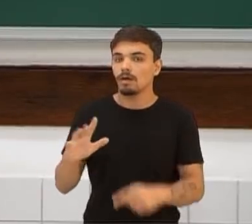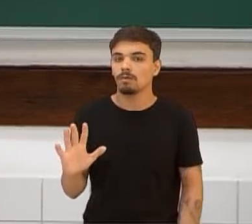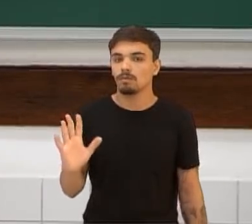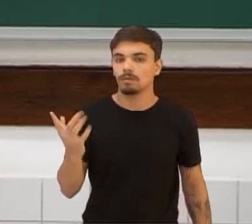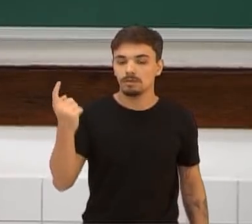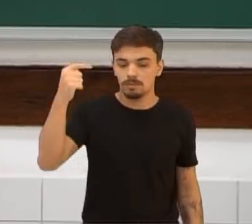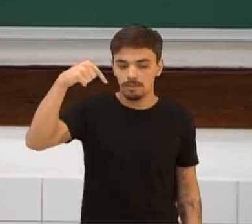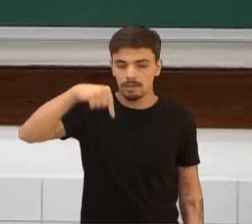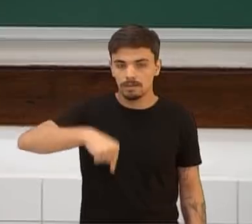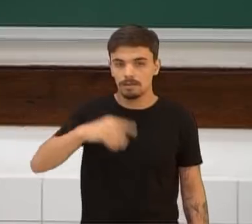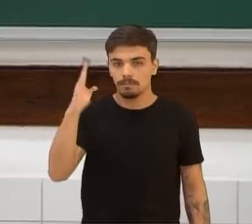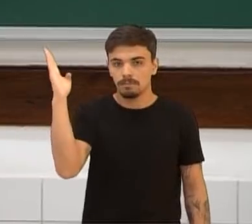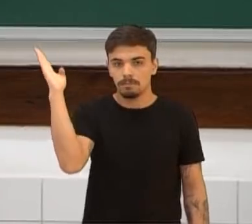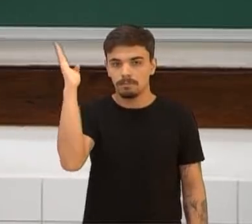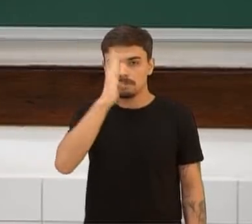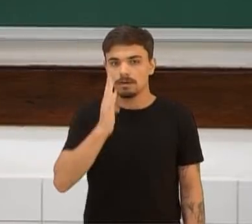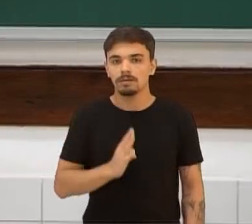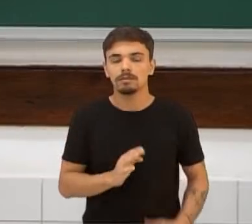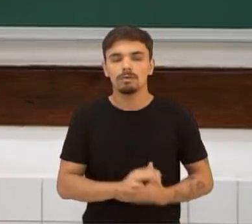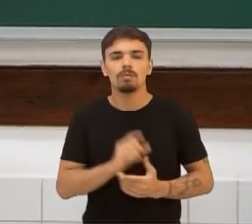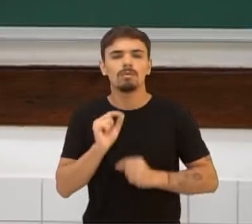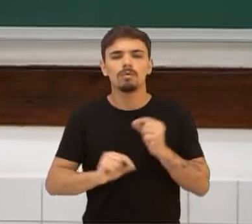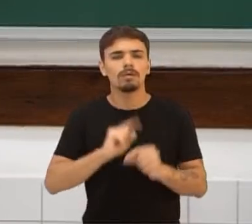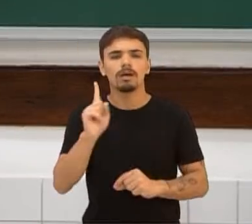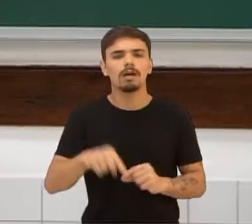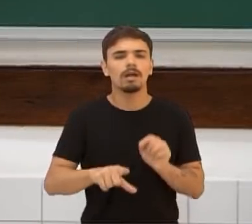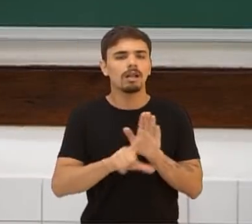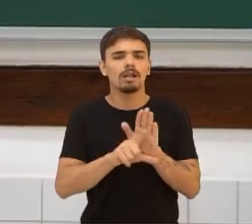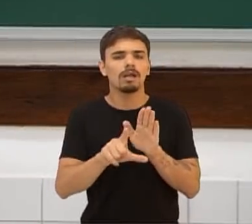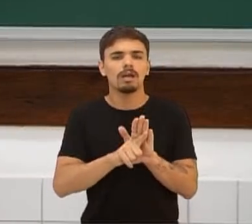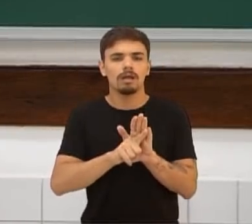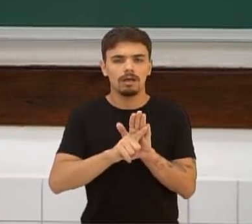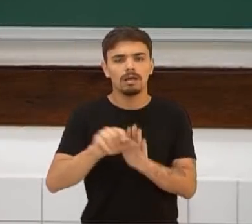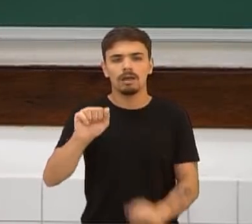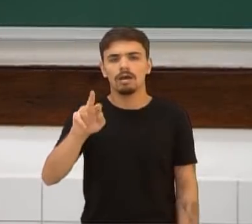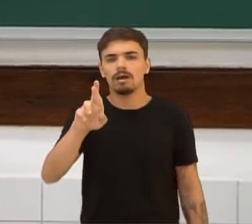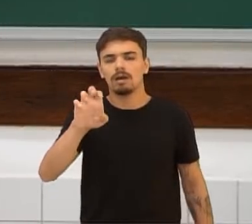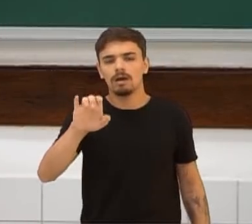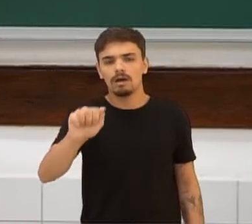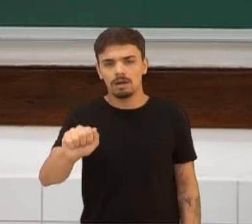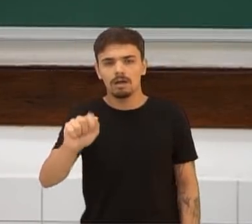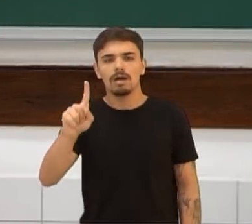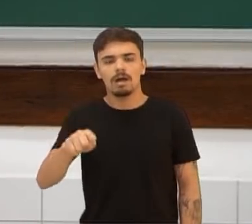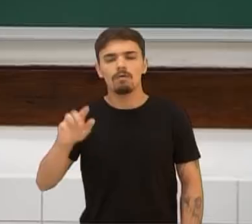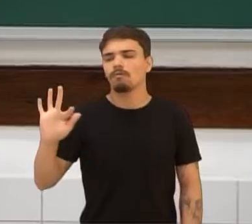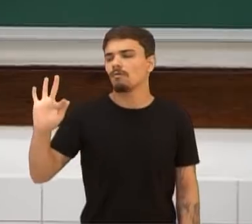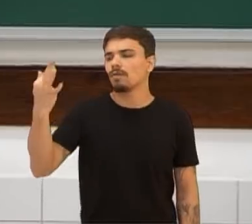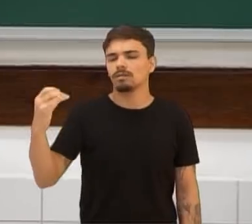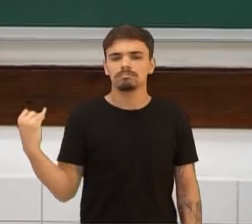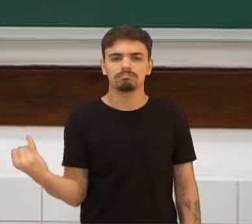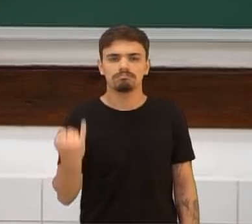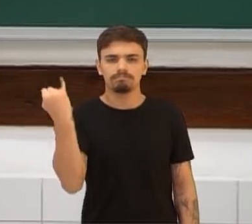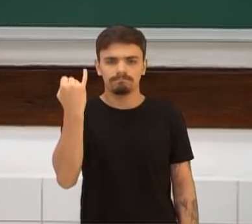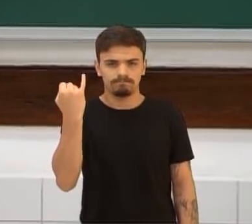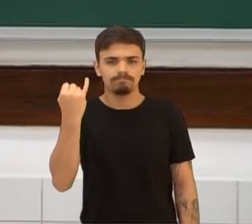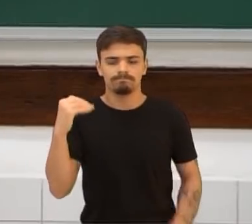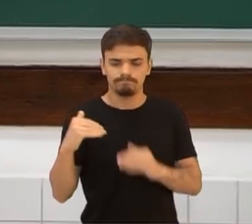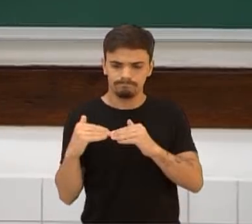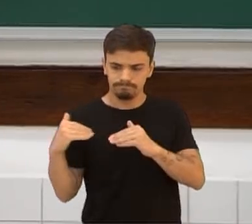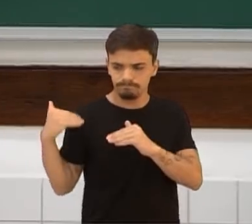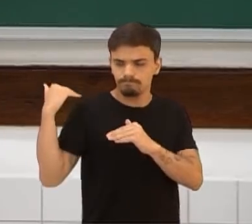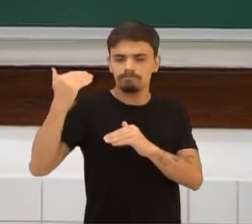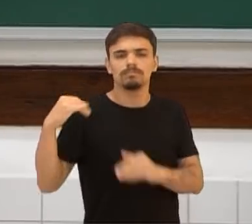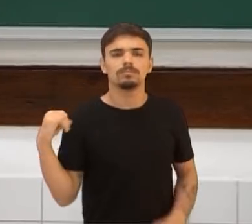Brasil, né? E o que foi a Lei Áurea? Foi um fato histórico importante, né? Relevante para a história do